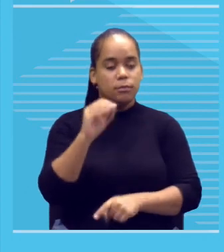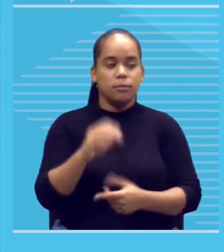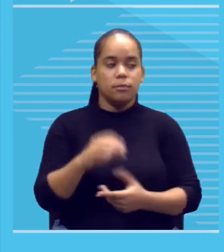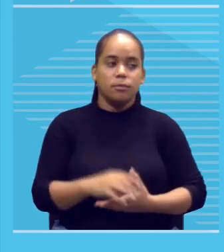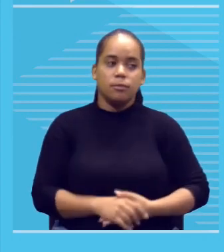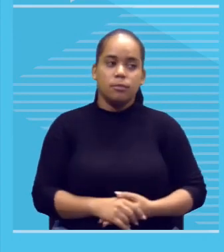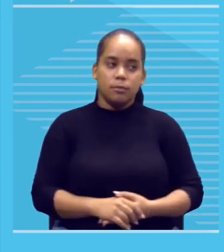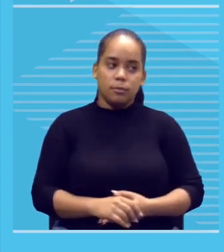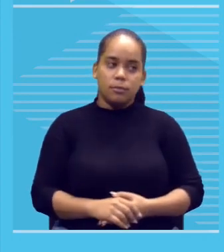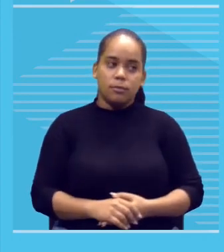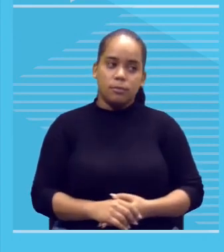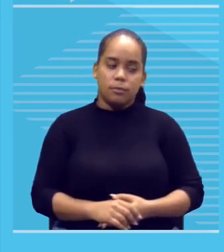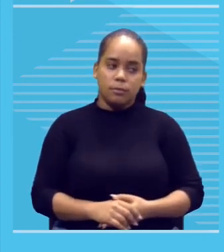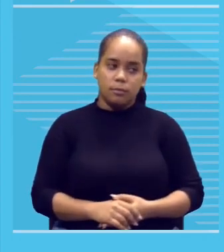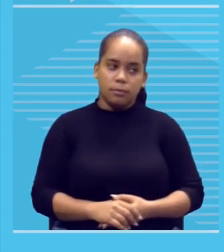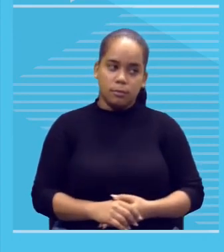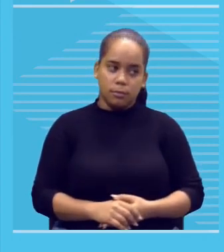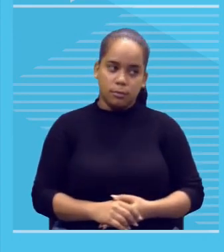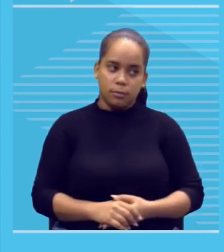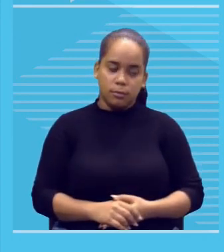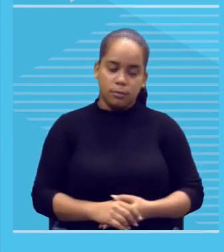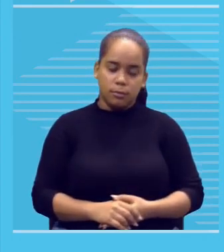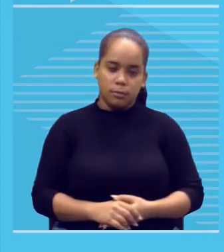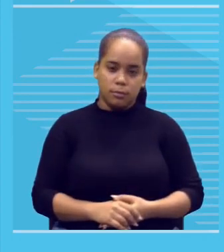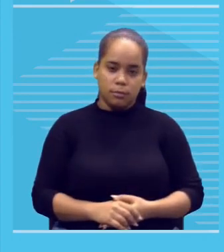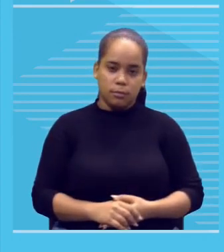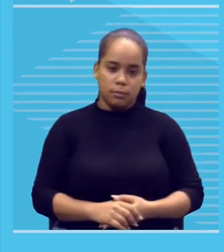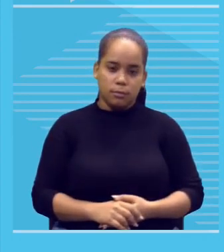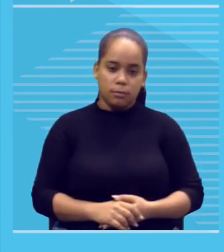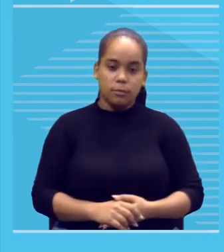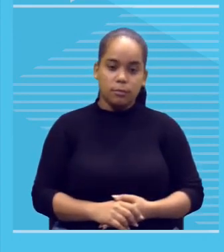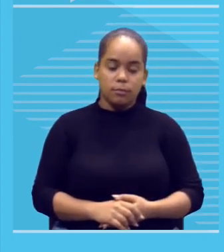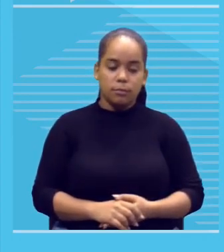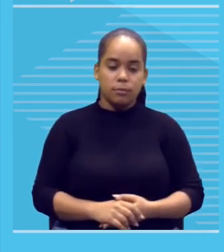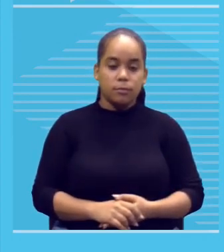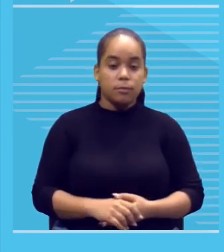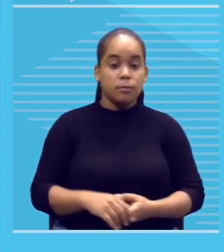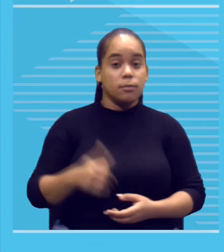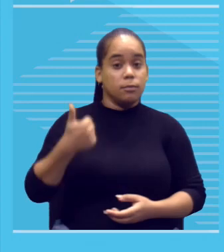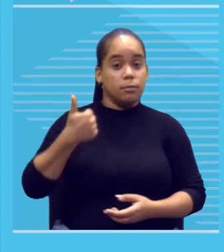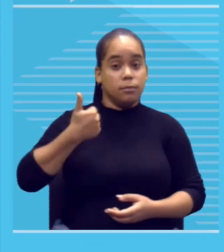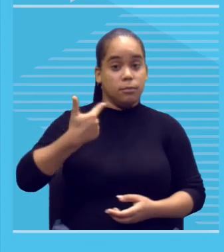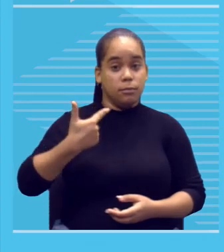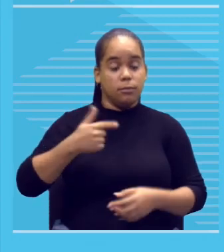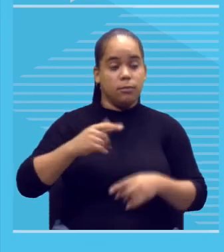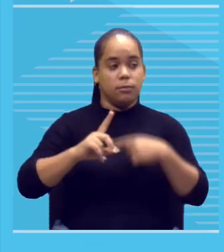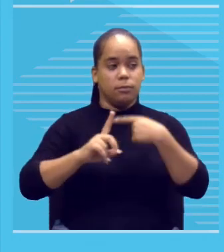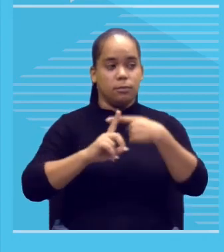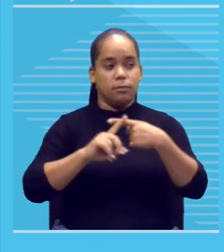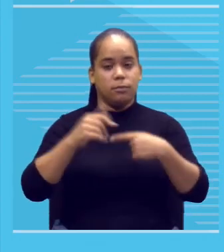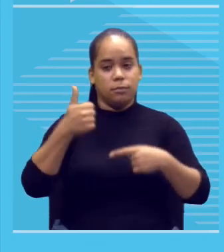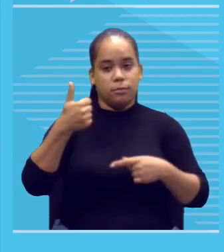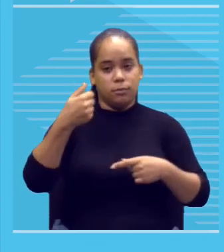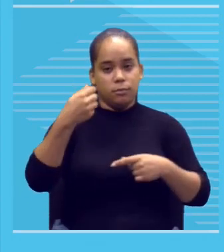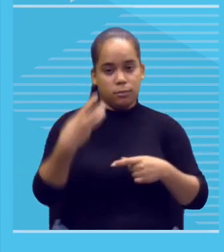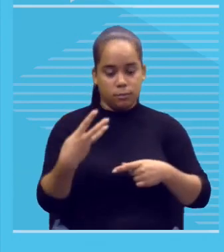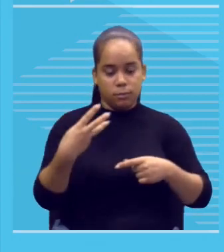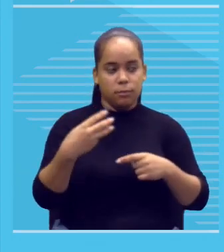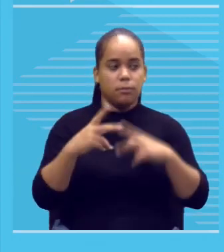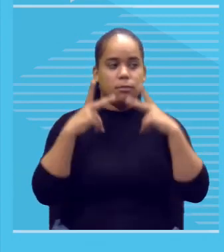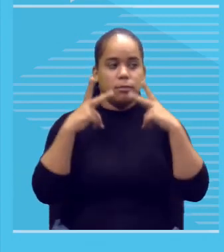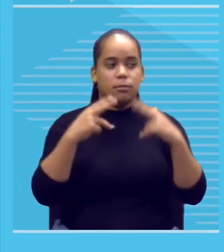opa olha aí ó 12 + 13 dá o que